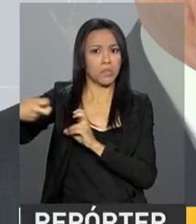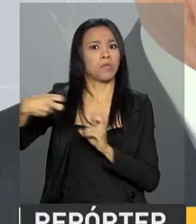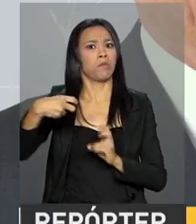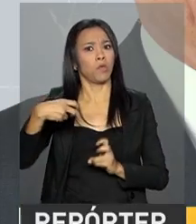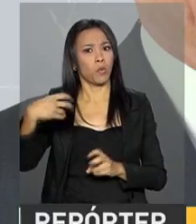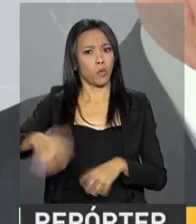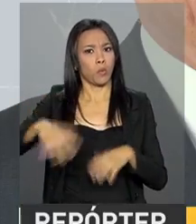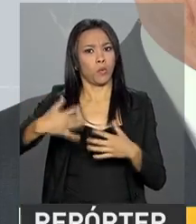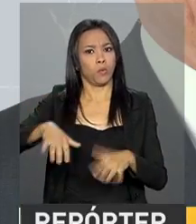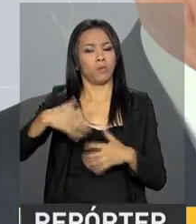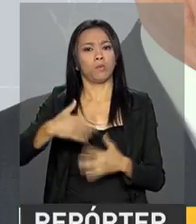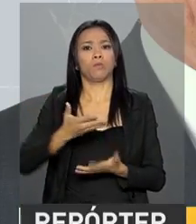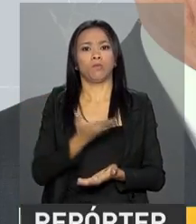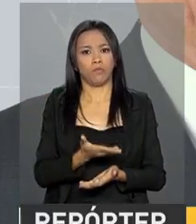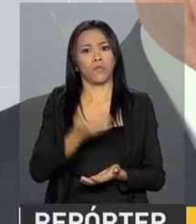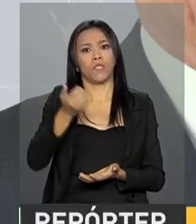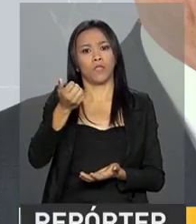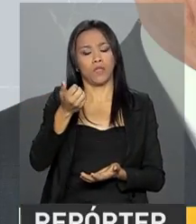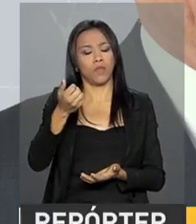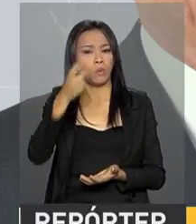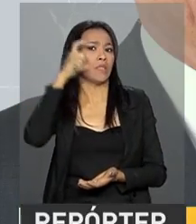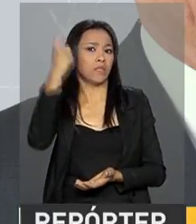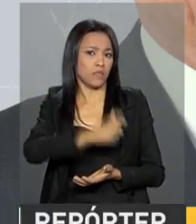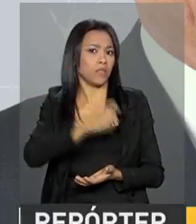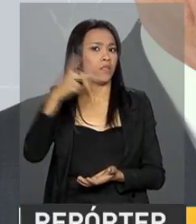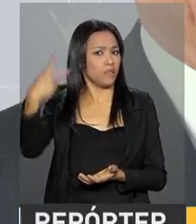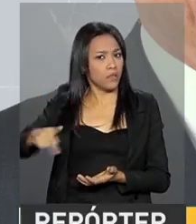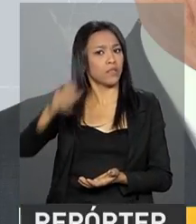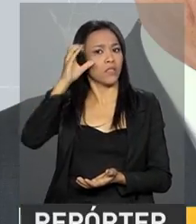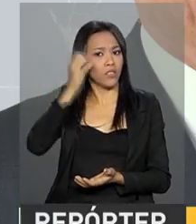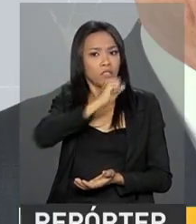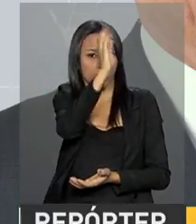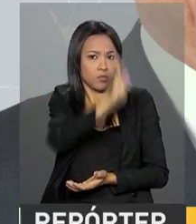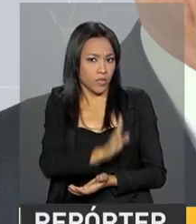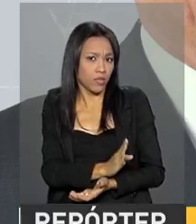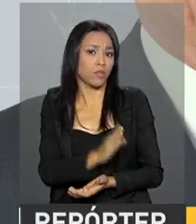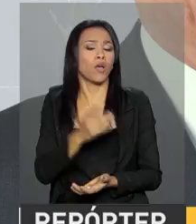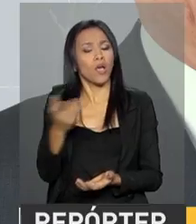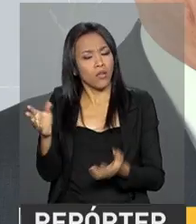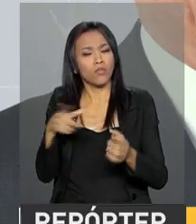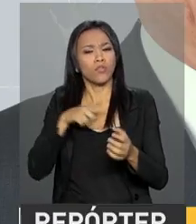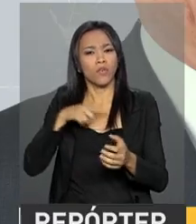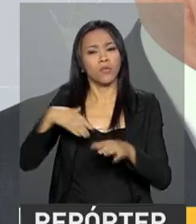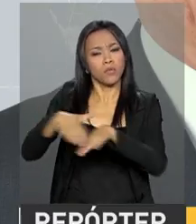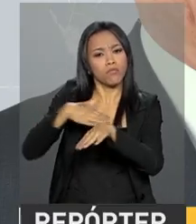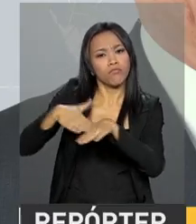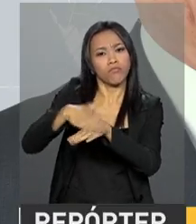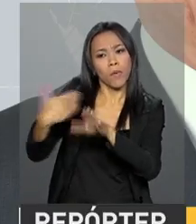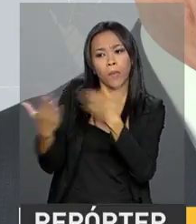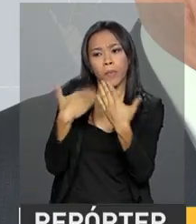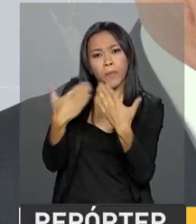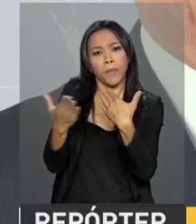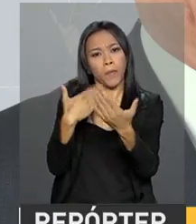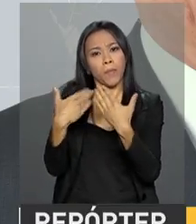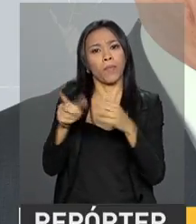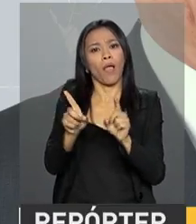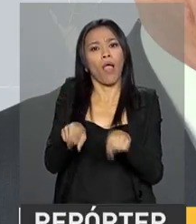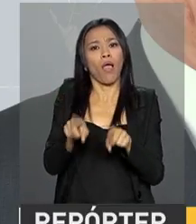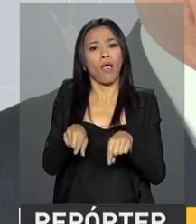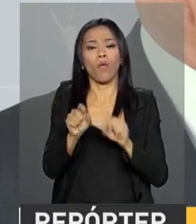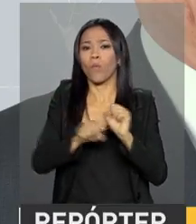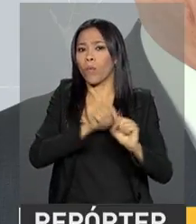extraordinária que a China dá ao nosso país. Os comentários vários nestas reuniões que tivemos foram exatamente a